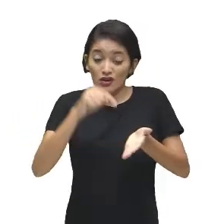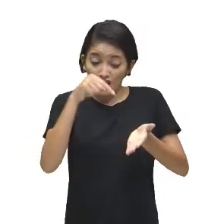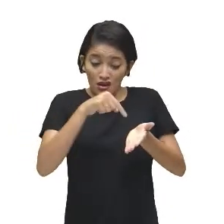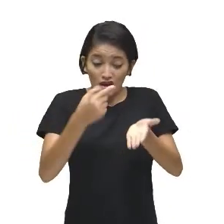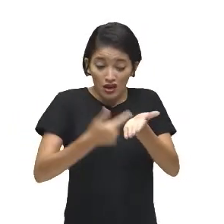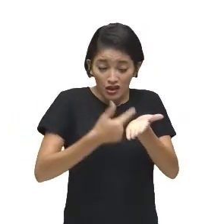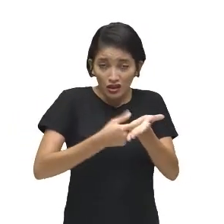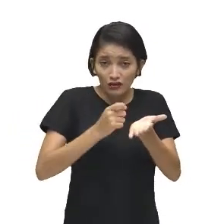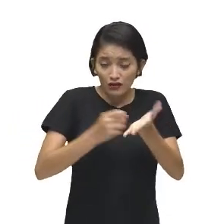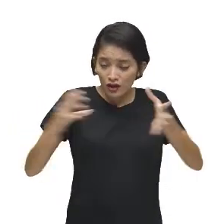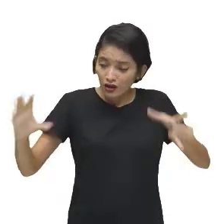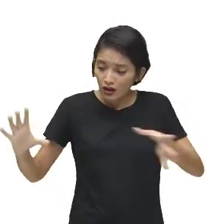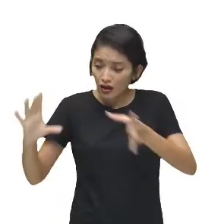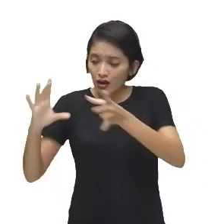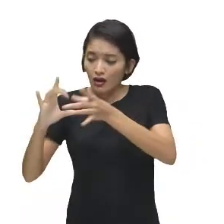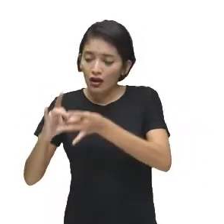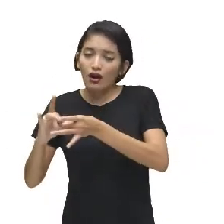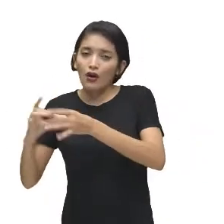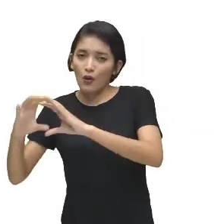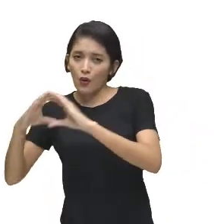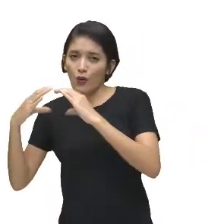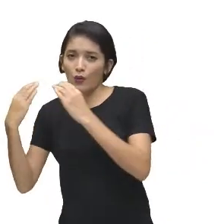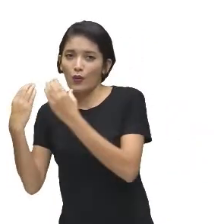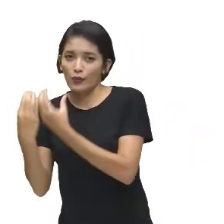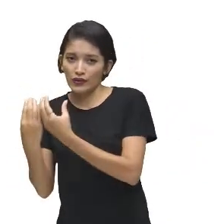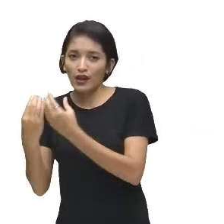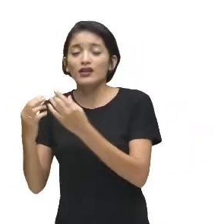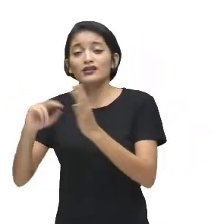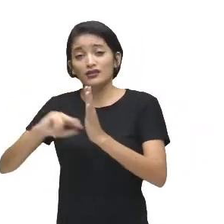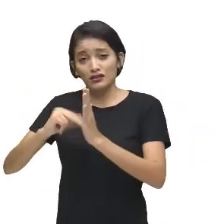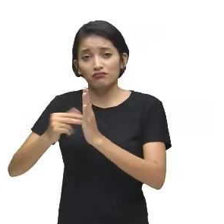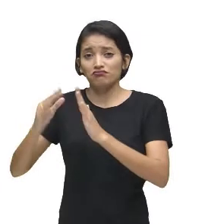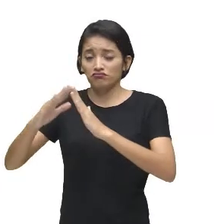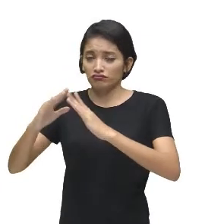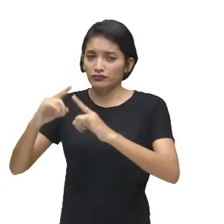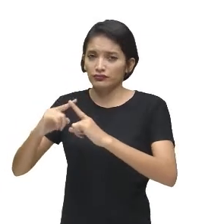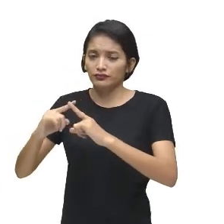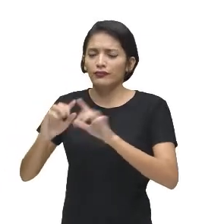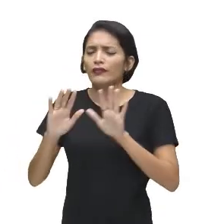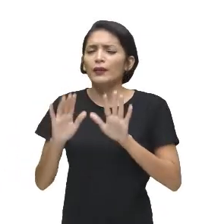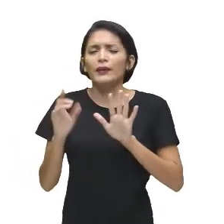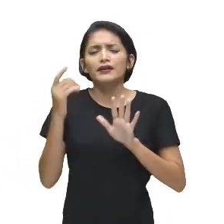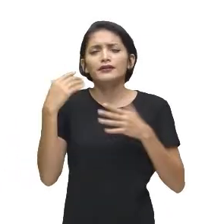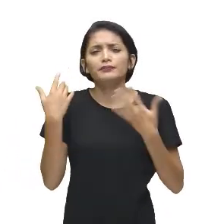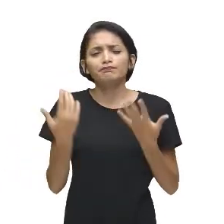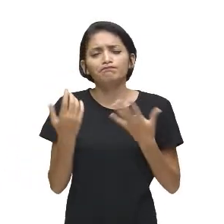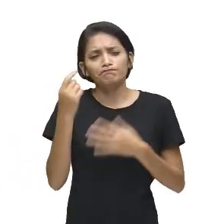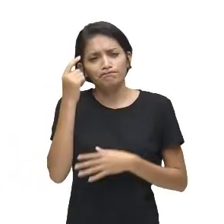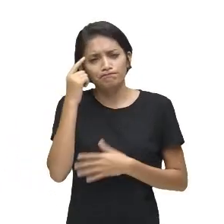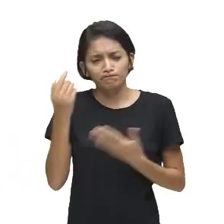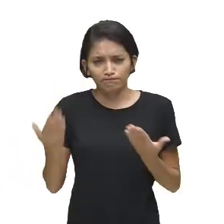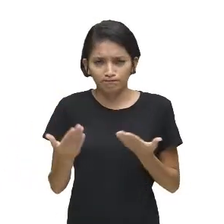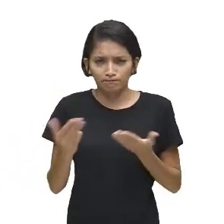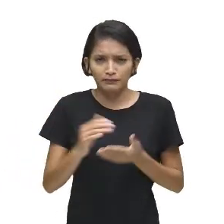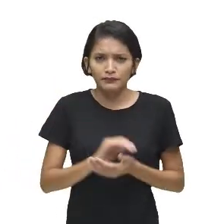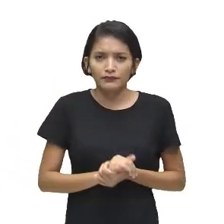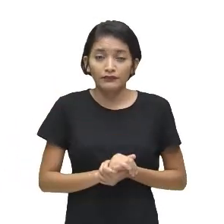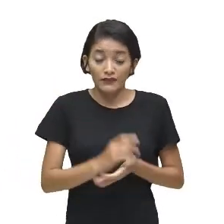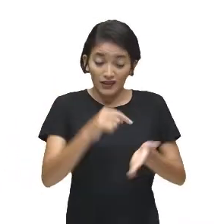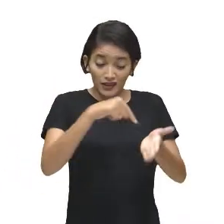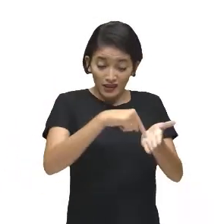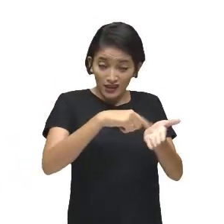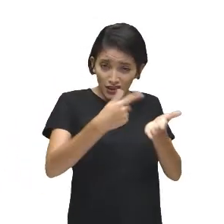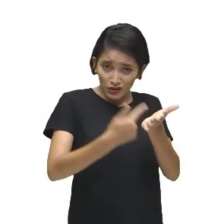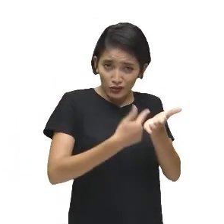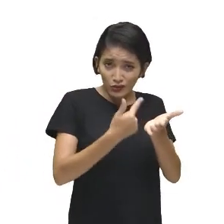uma determinada comunidade religiosa. Para pensar comigo em relação aos